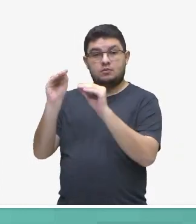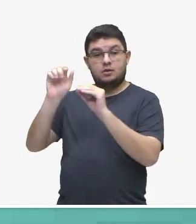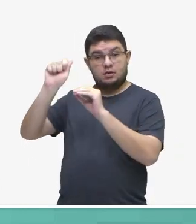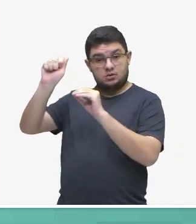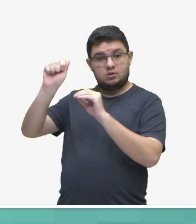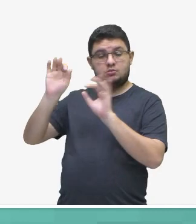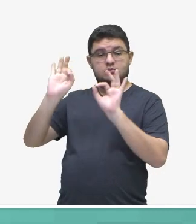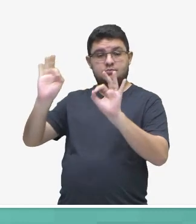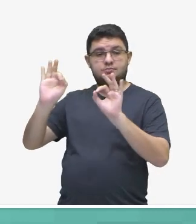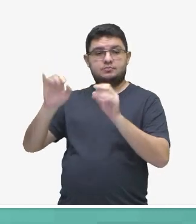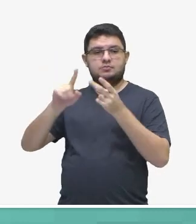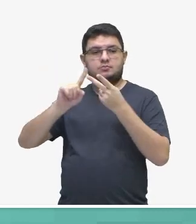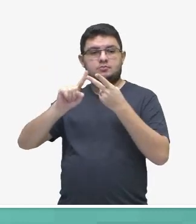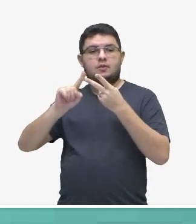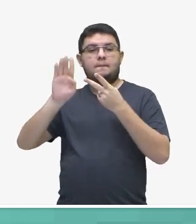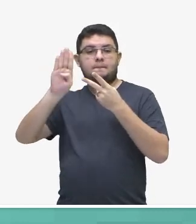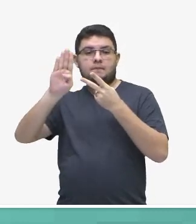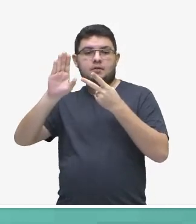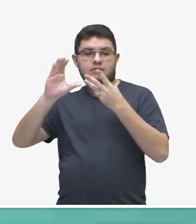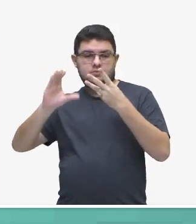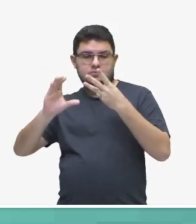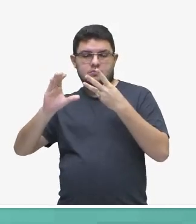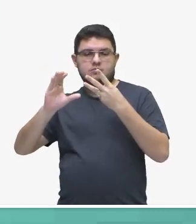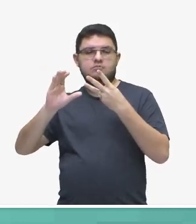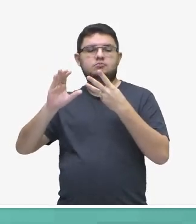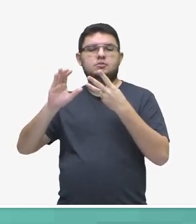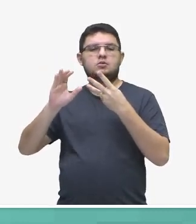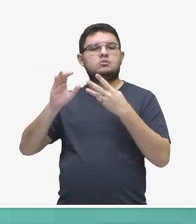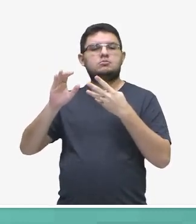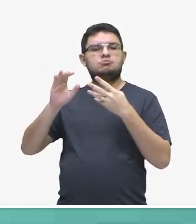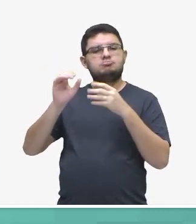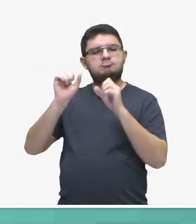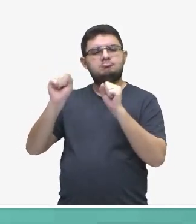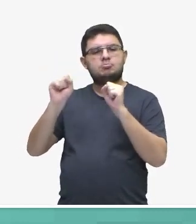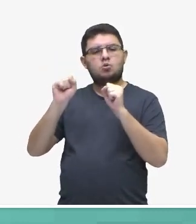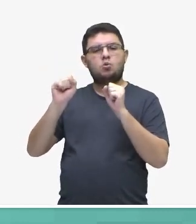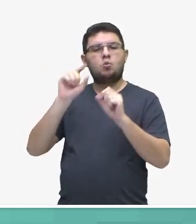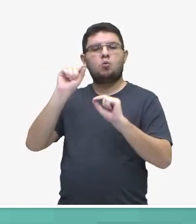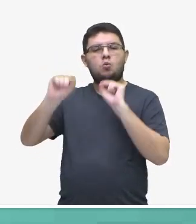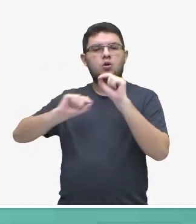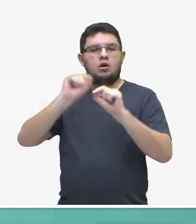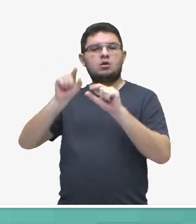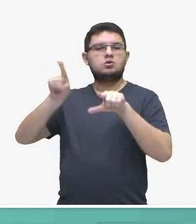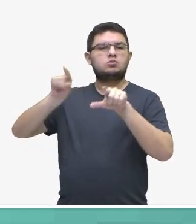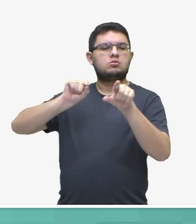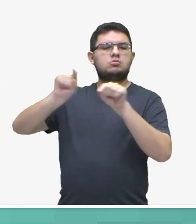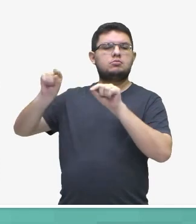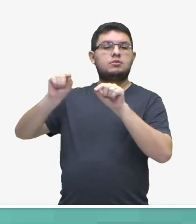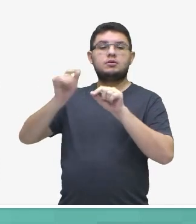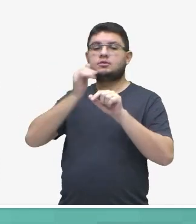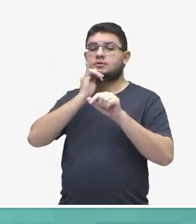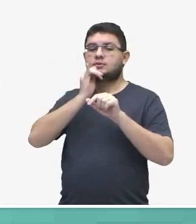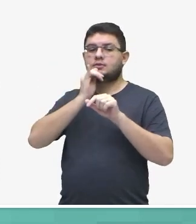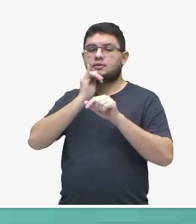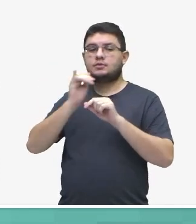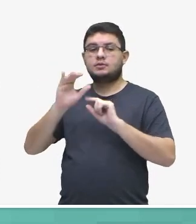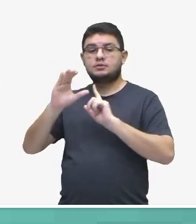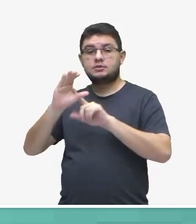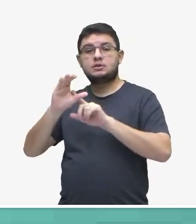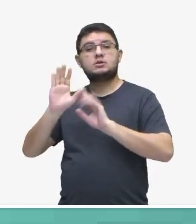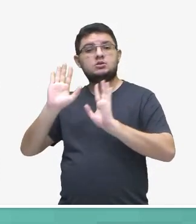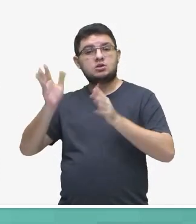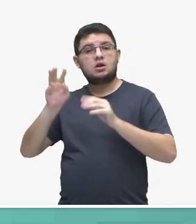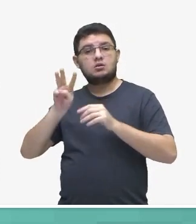B e na letra C, eu já posso, né, ir por eliminatória, então aí. Se na letra C eu já tenho a WH word, então eu não